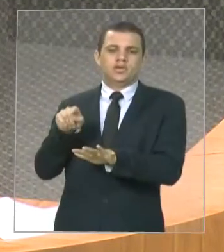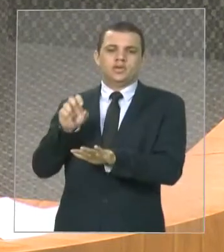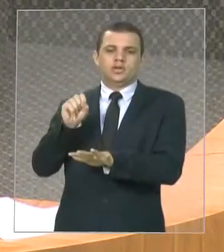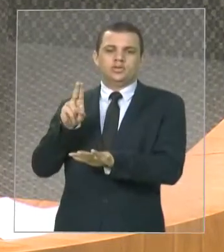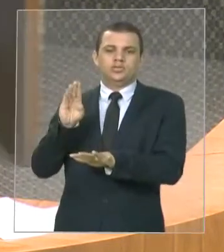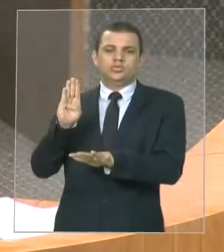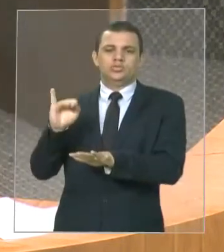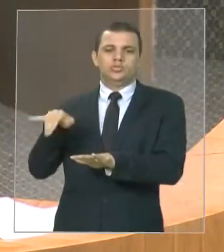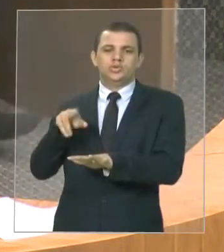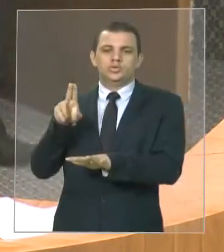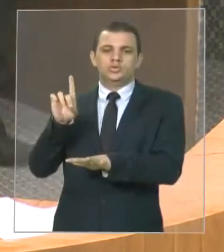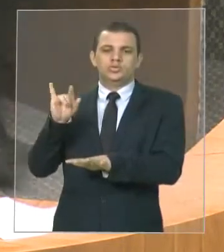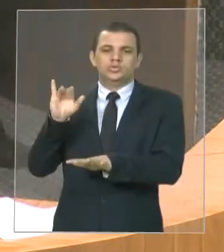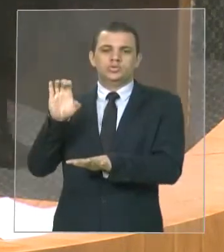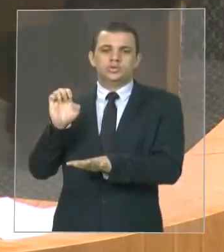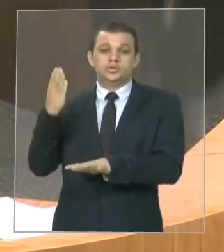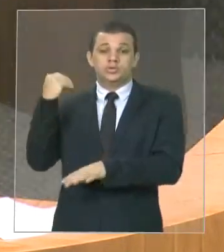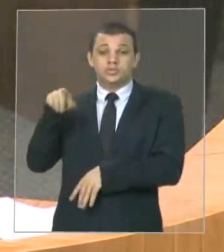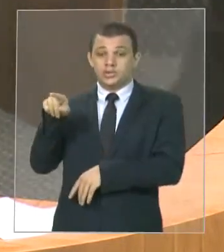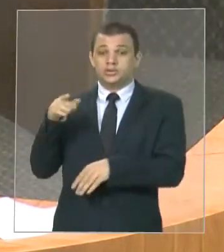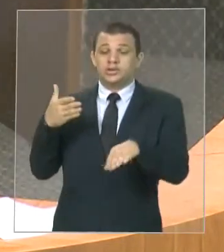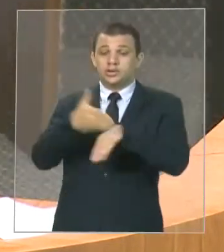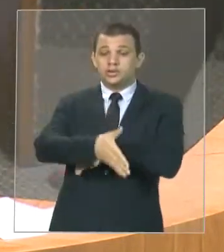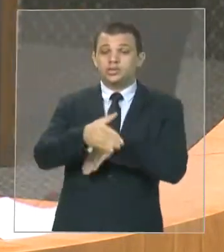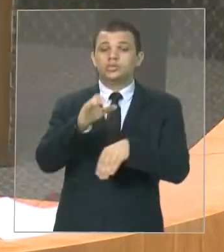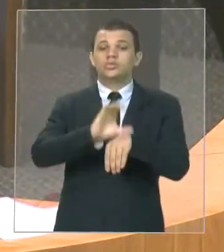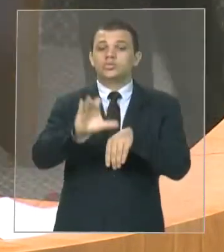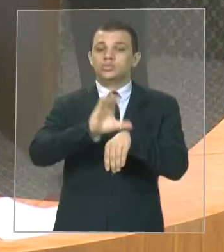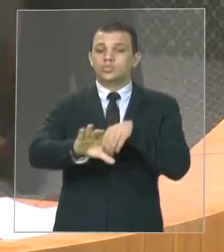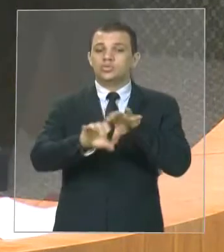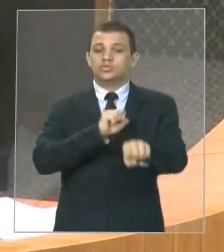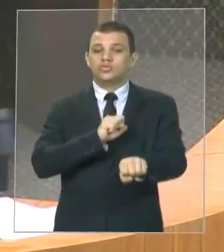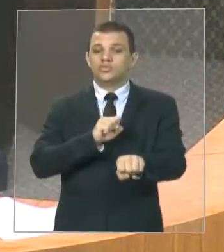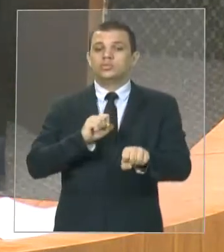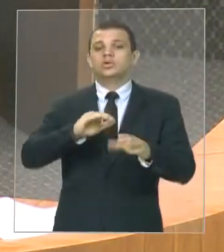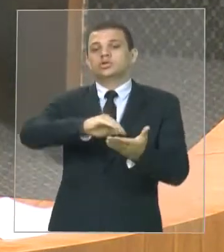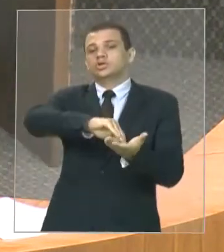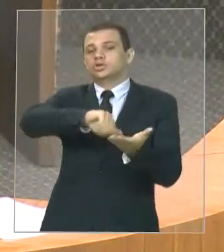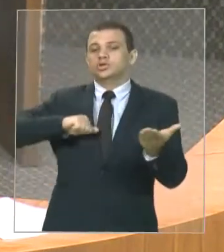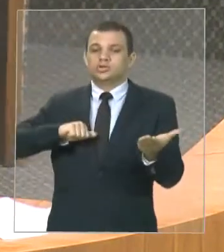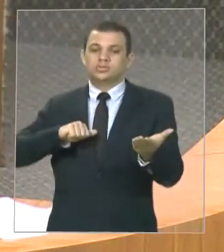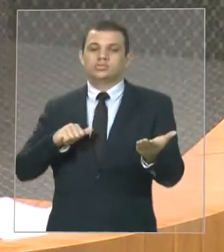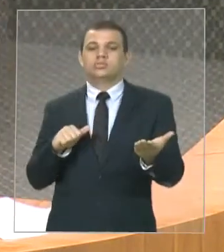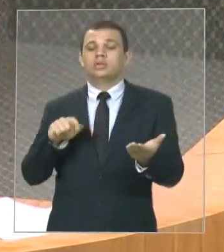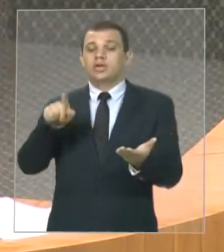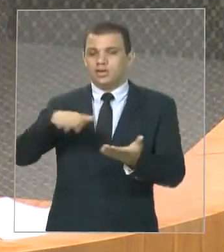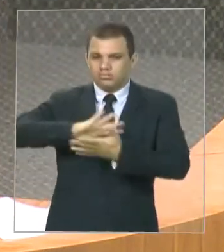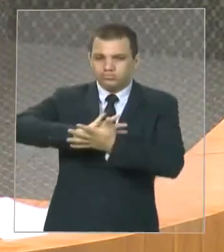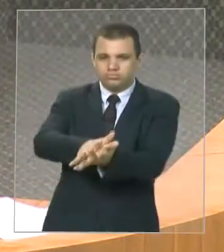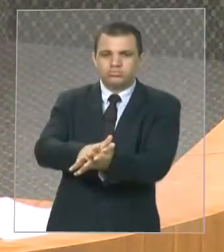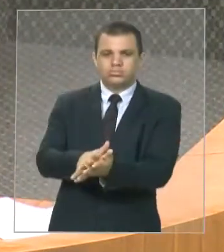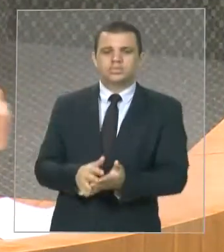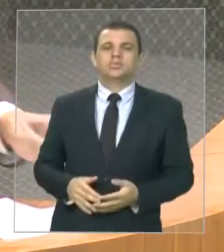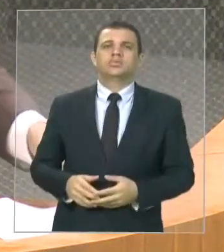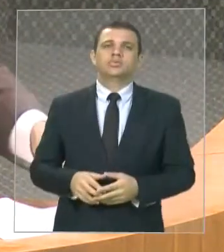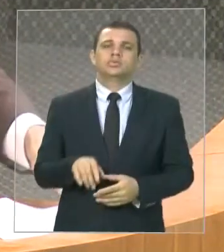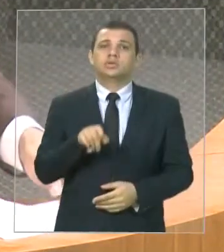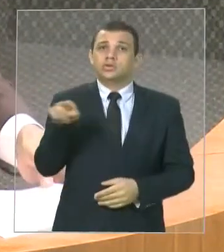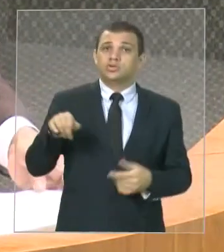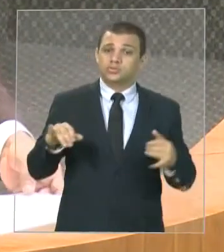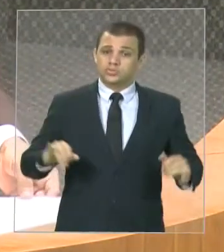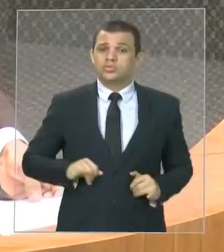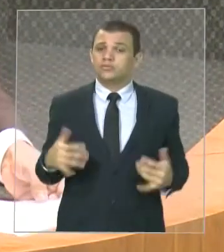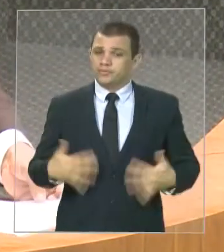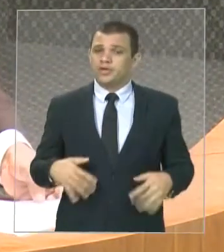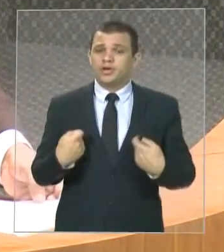Foi retirado do curso de formação. Foi humilhado. Muitos de vocês estão sendo humilhados. Preciso de respeito e preciso que